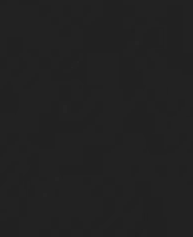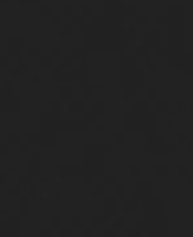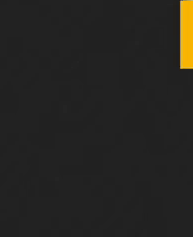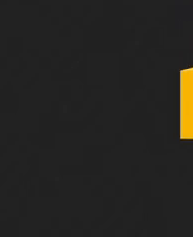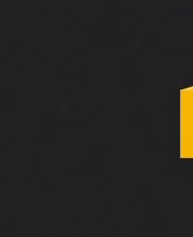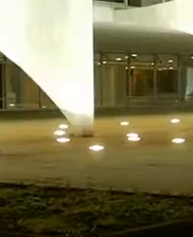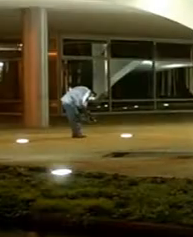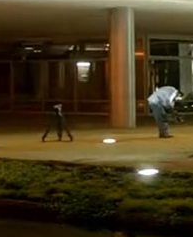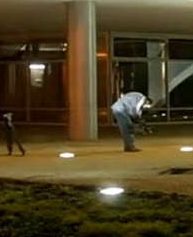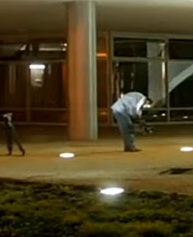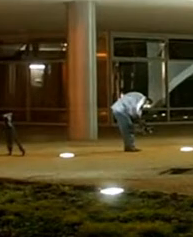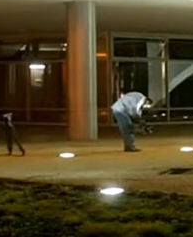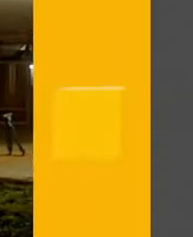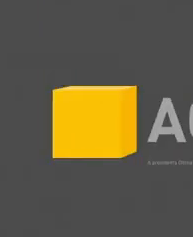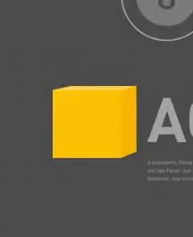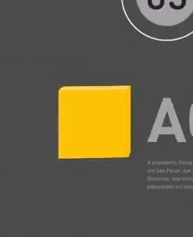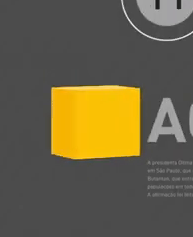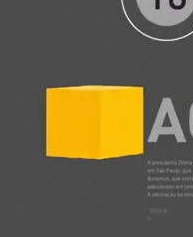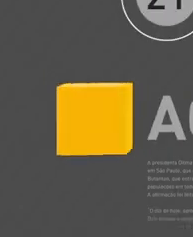ae